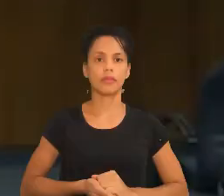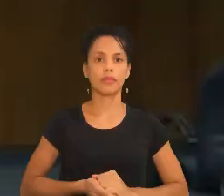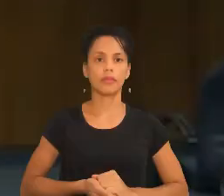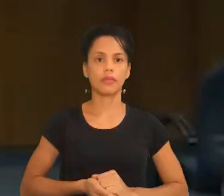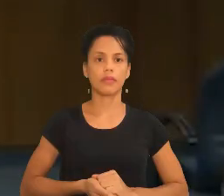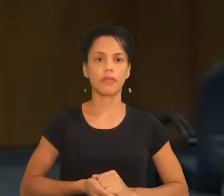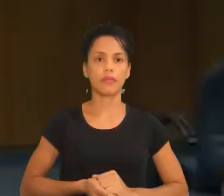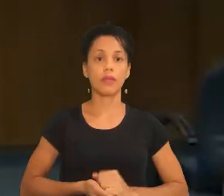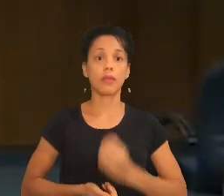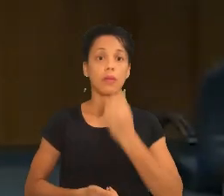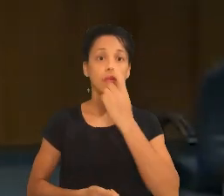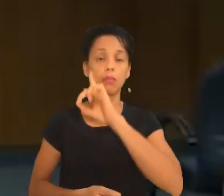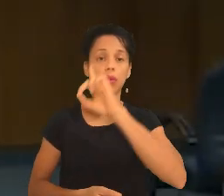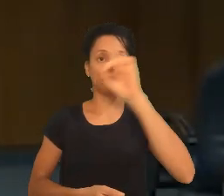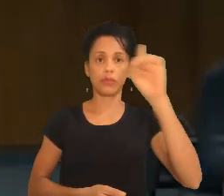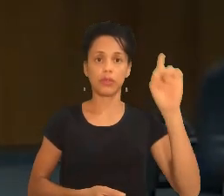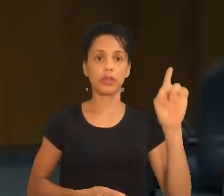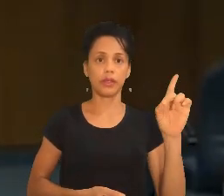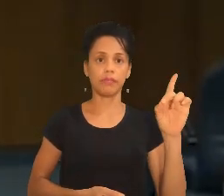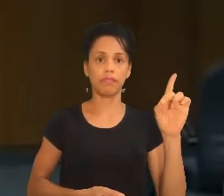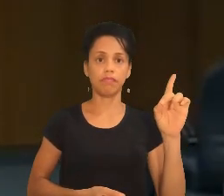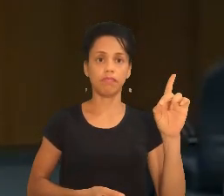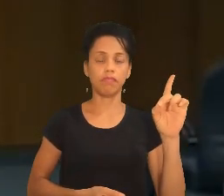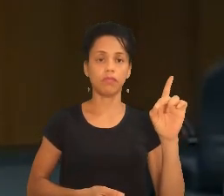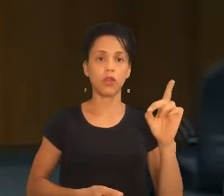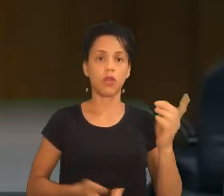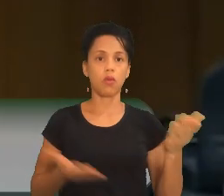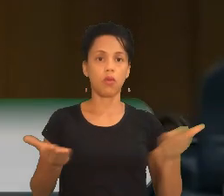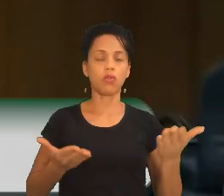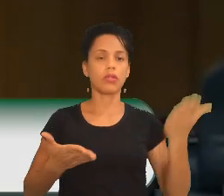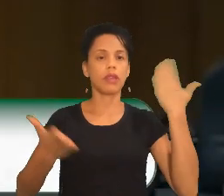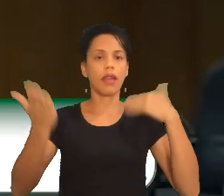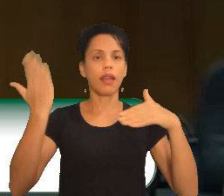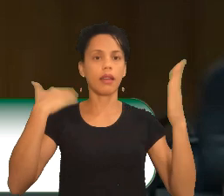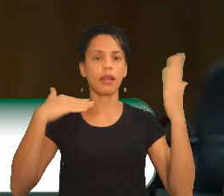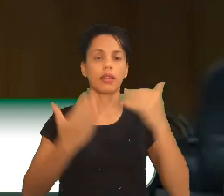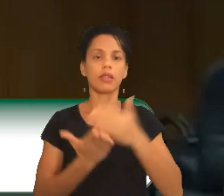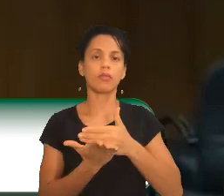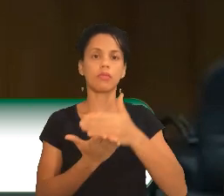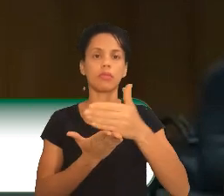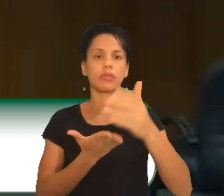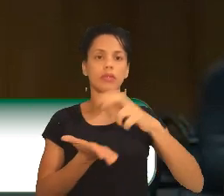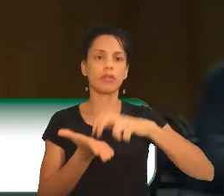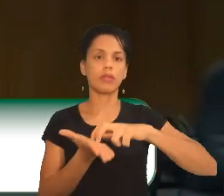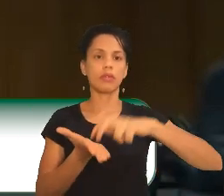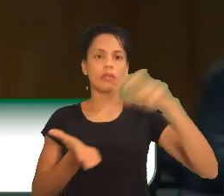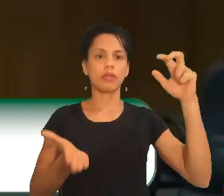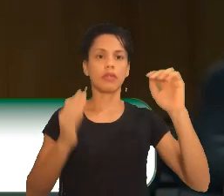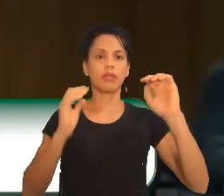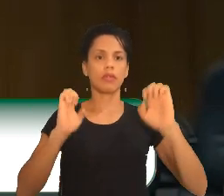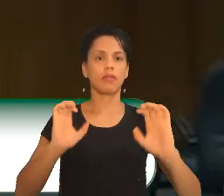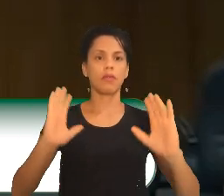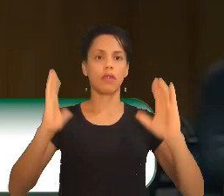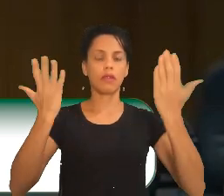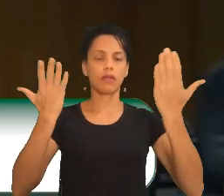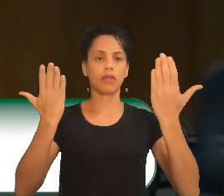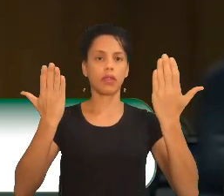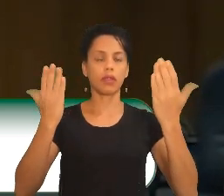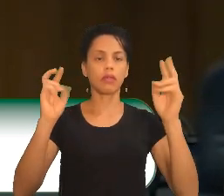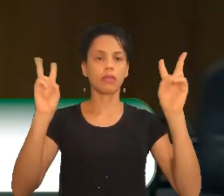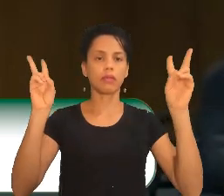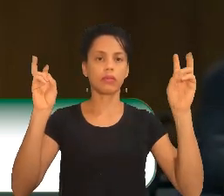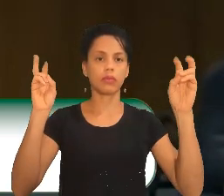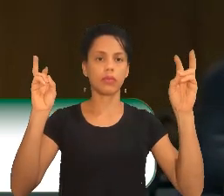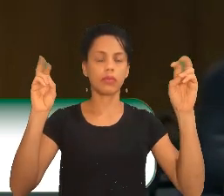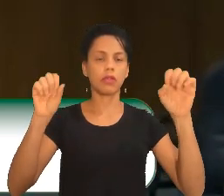Bom dia. É com enorme alegria que nós iniciamos essa manhã com o evento Violações aos Direitos